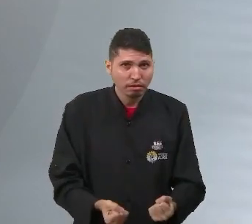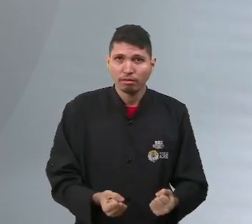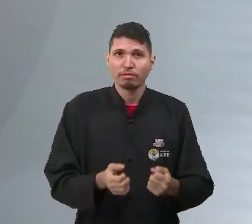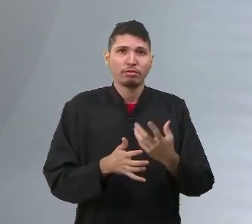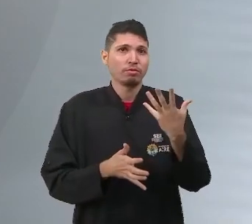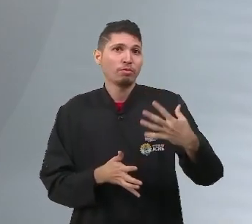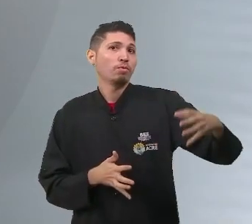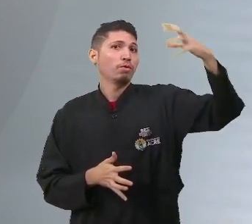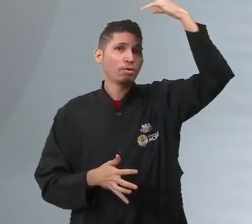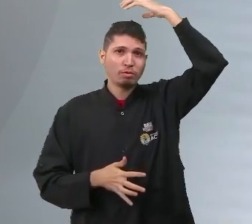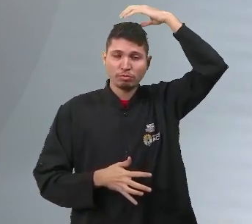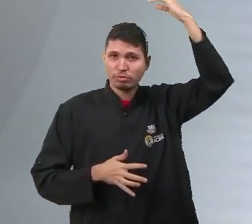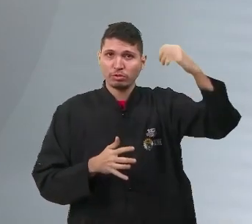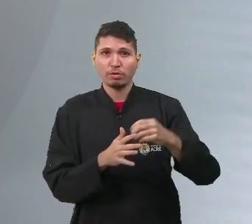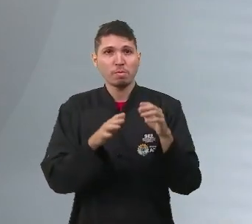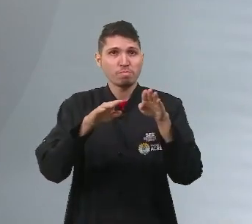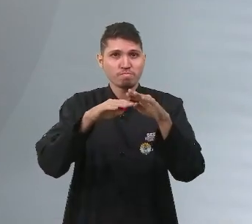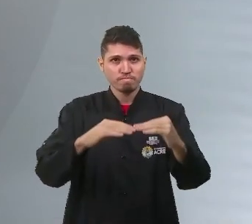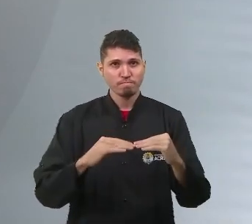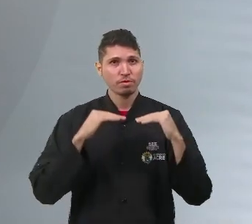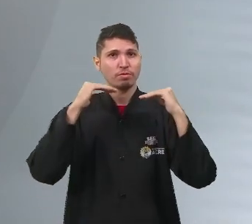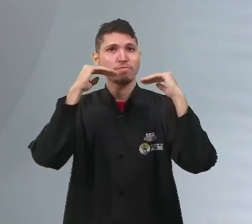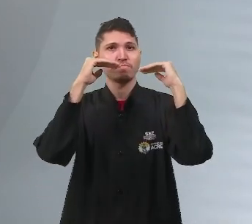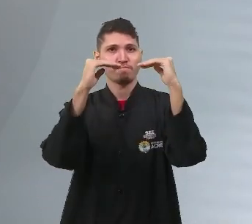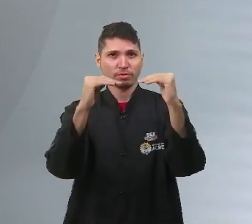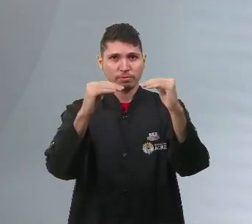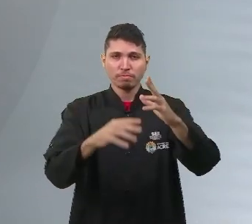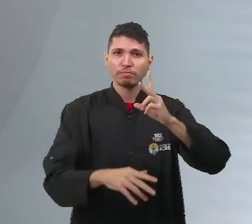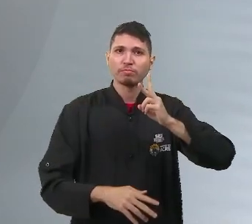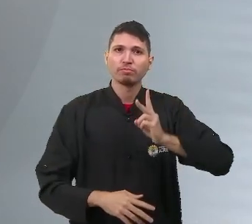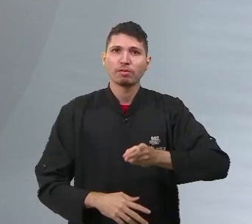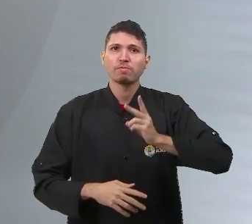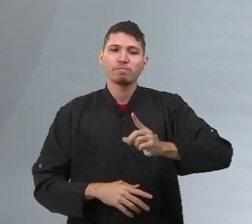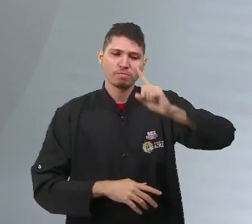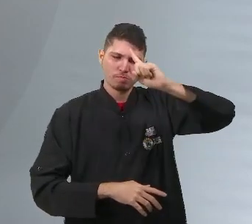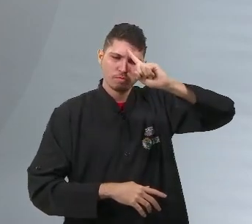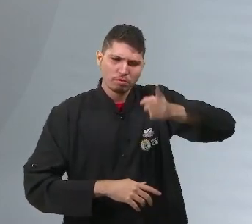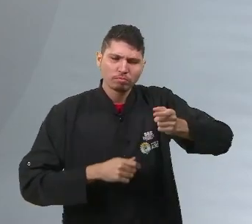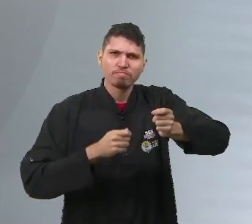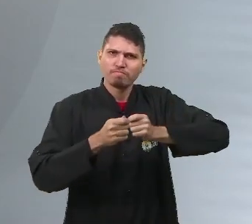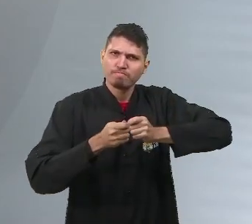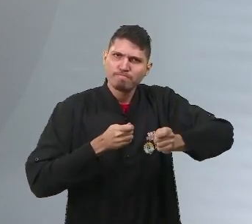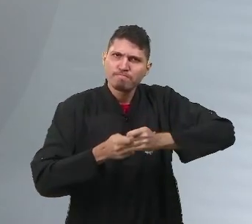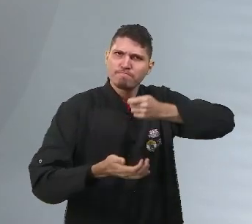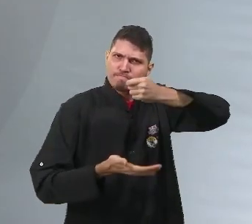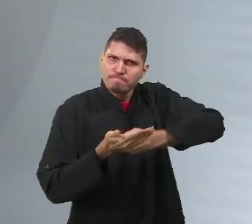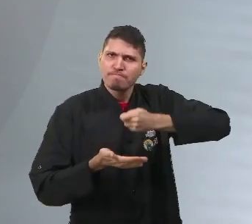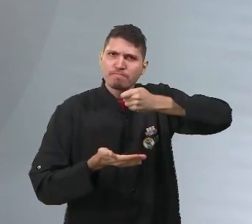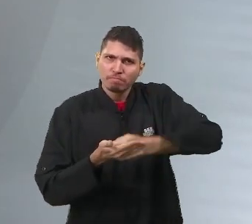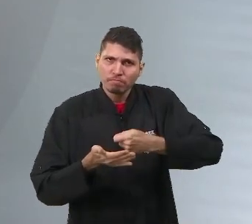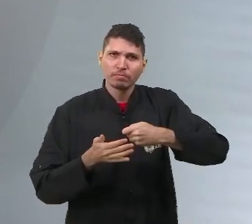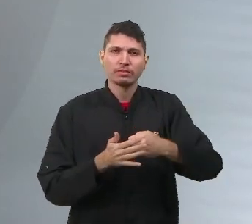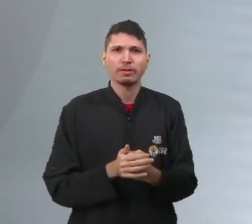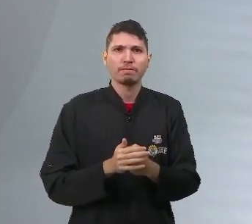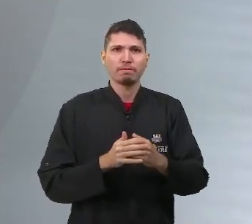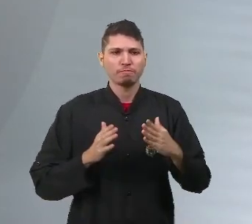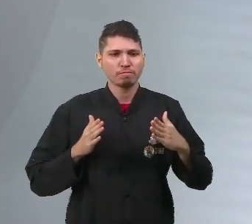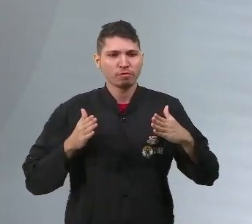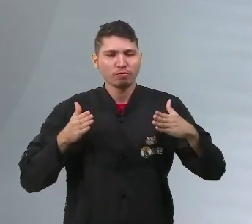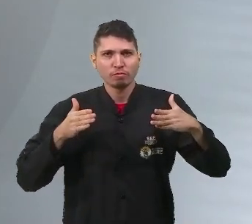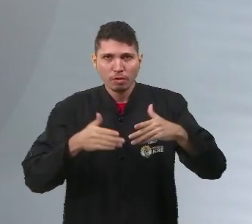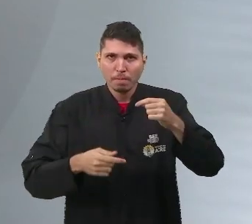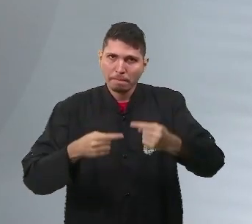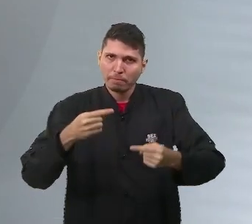rei tinha a sua sucessão, então ele permanecia no poder sempre com esse controle muito rígido. Nós chamamos isso de centralização